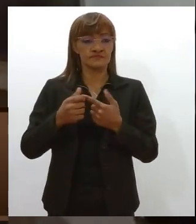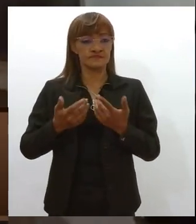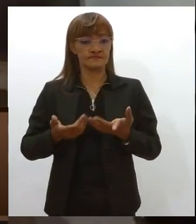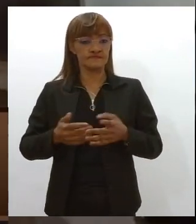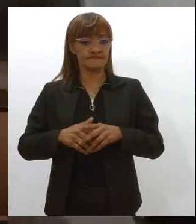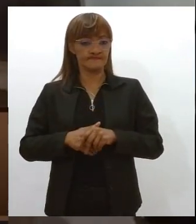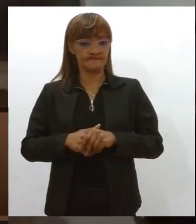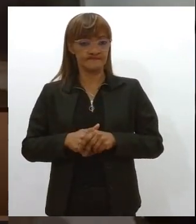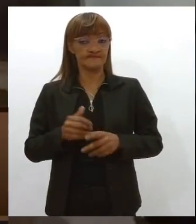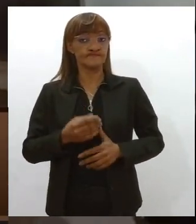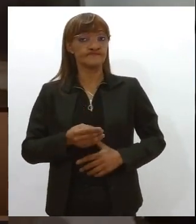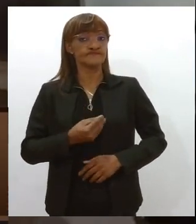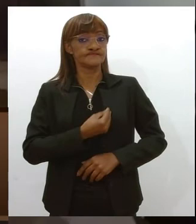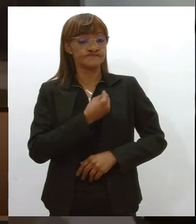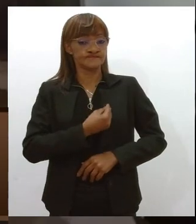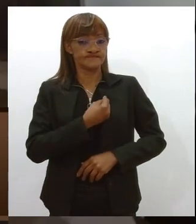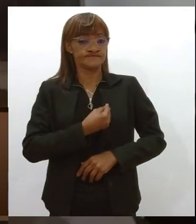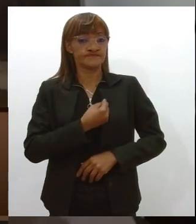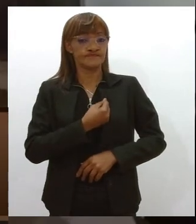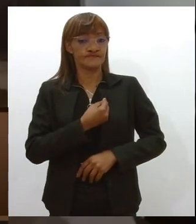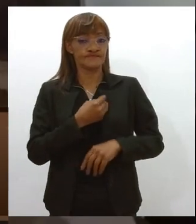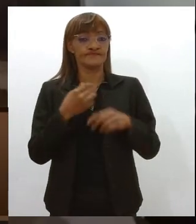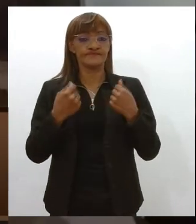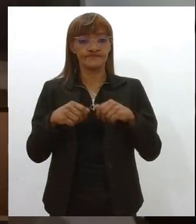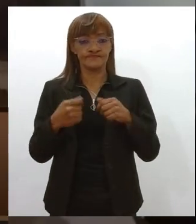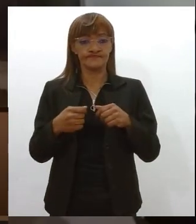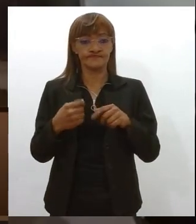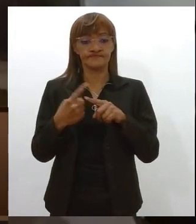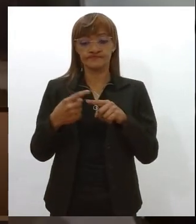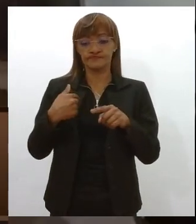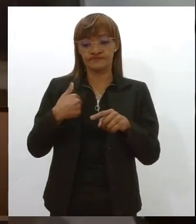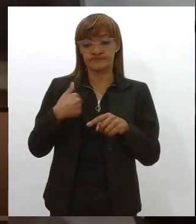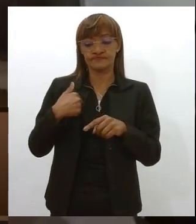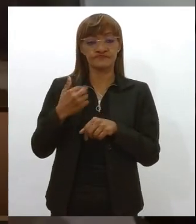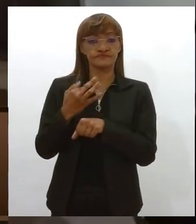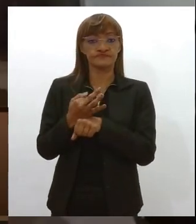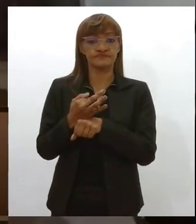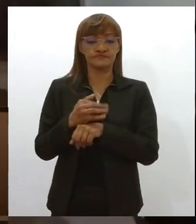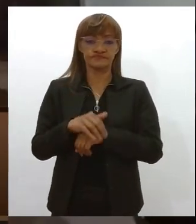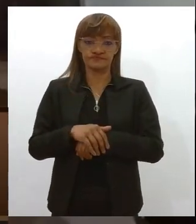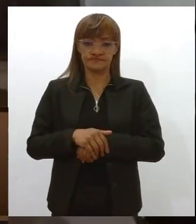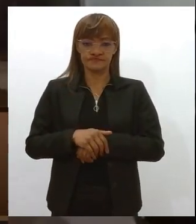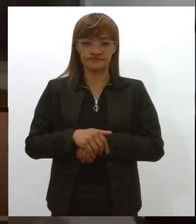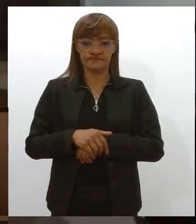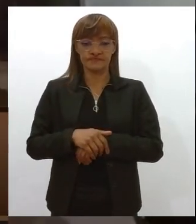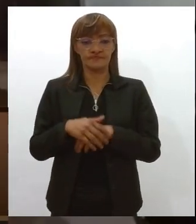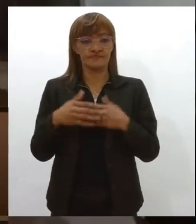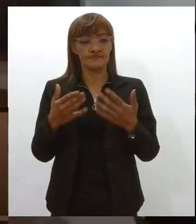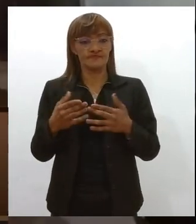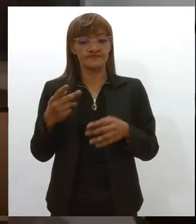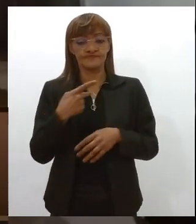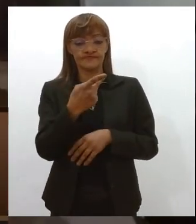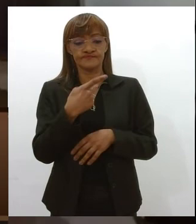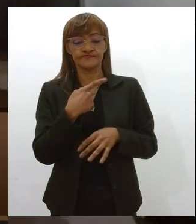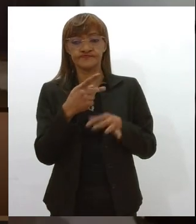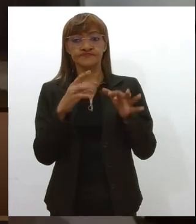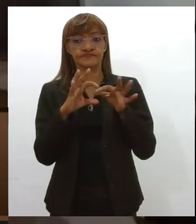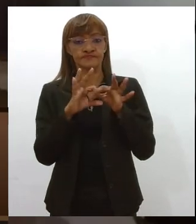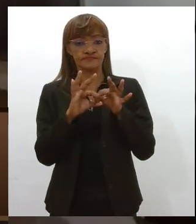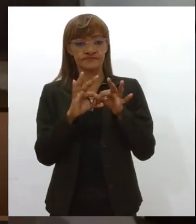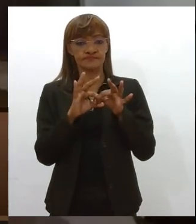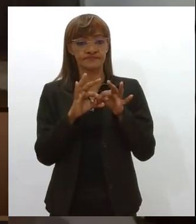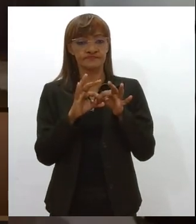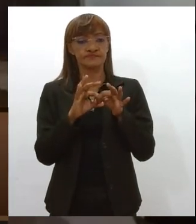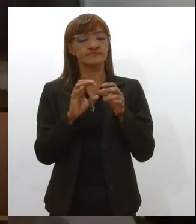presente. Eu preciso que você seja presente, porque agora eu vou estar ausente. Então, a gente teve uma parceria muito grande também. Mas eu lhe digo,